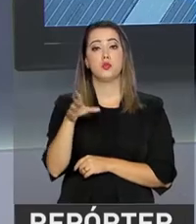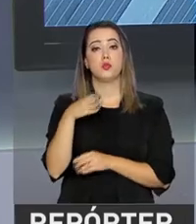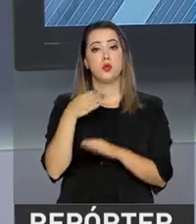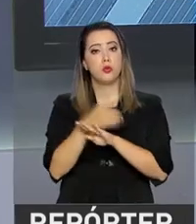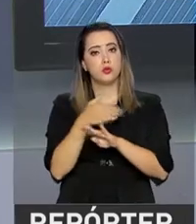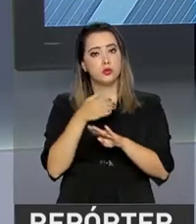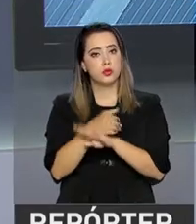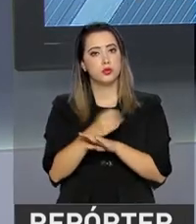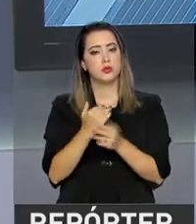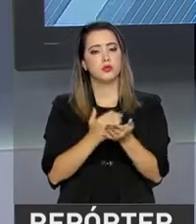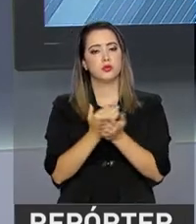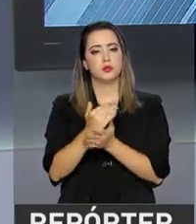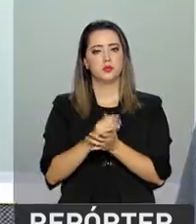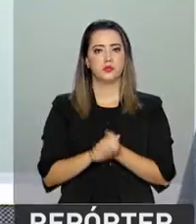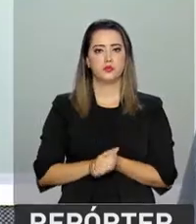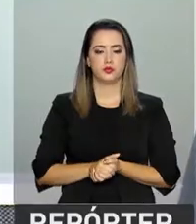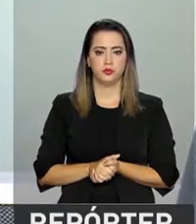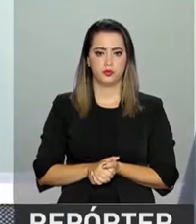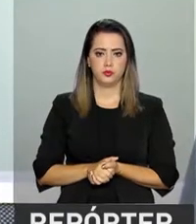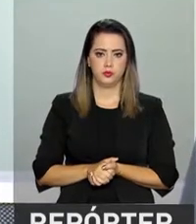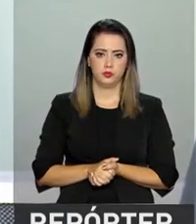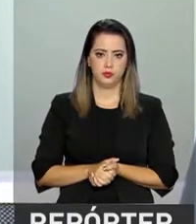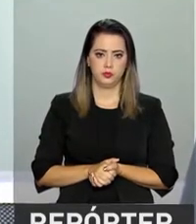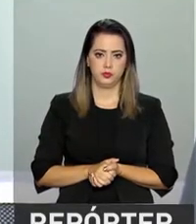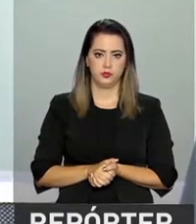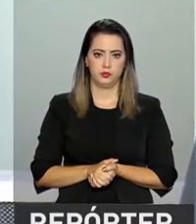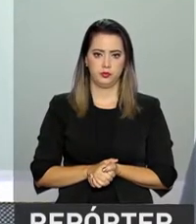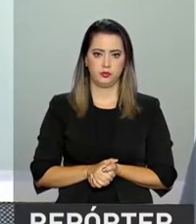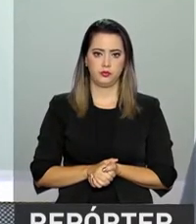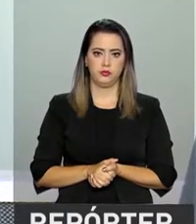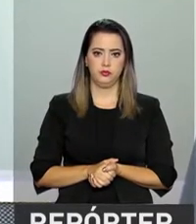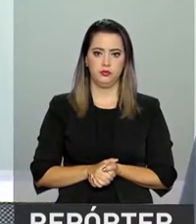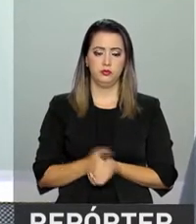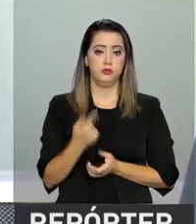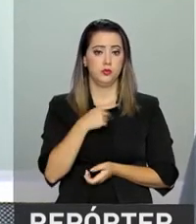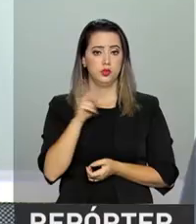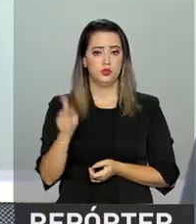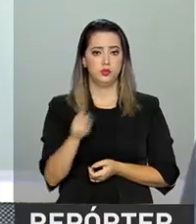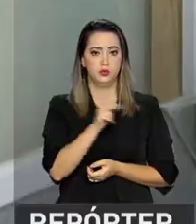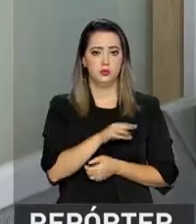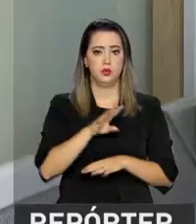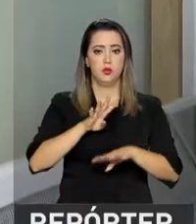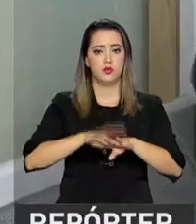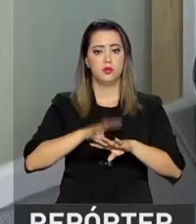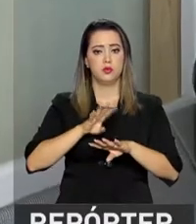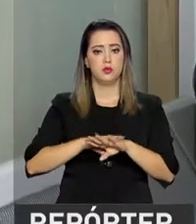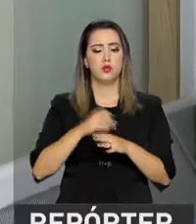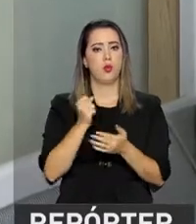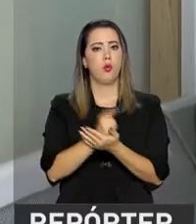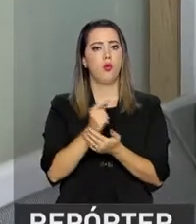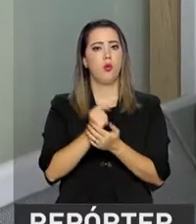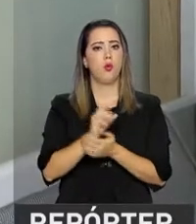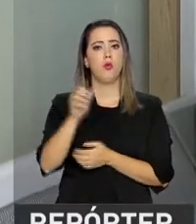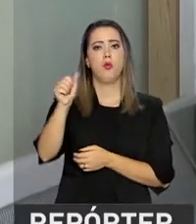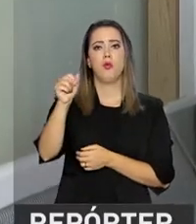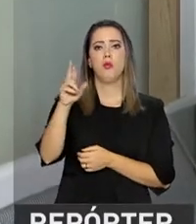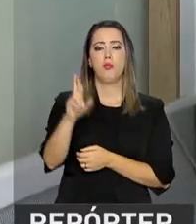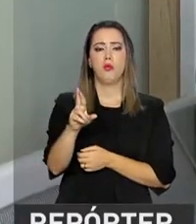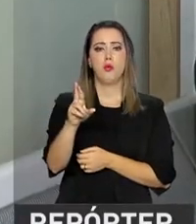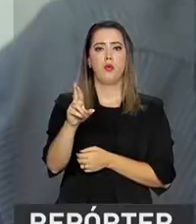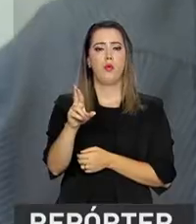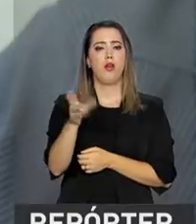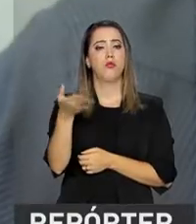que foram criadas o professor de matemática rodrigo contra um ar condicionado em outubro do último